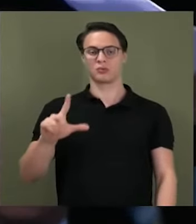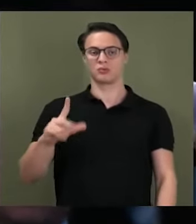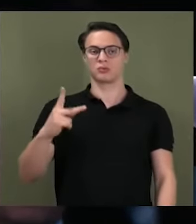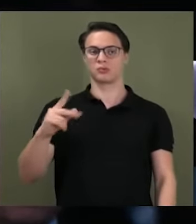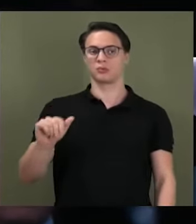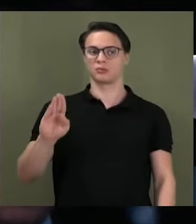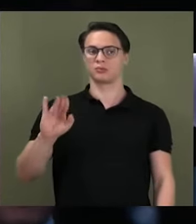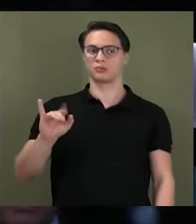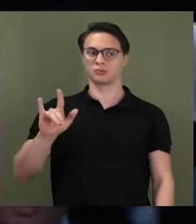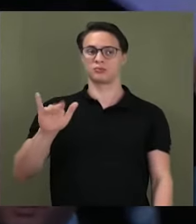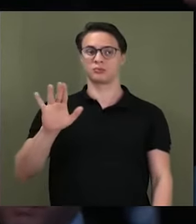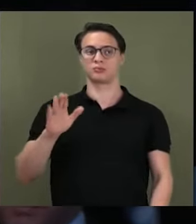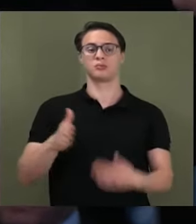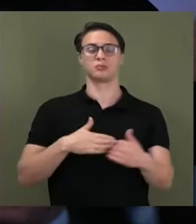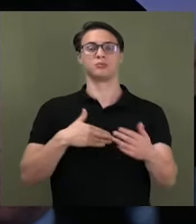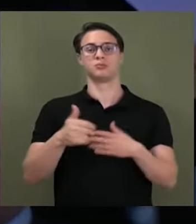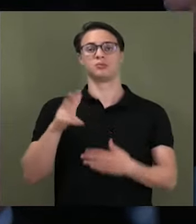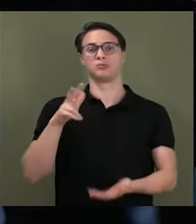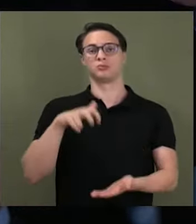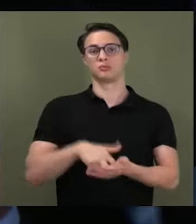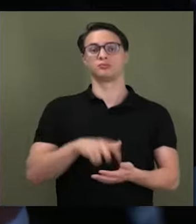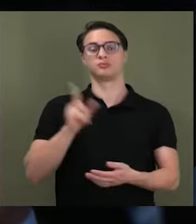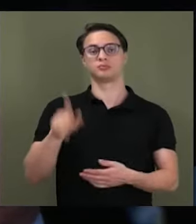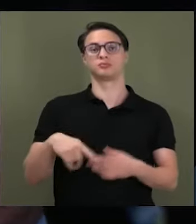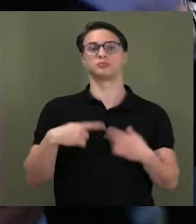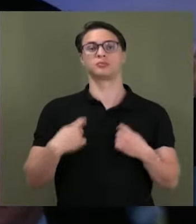ele esteja cumprindo, ele